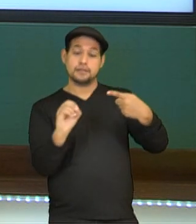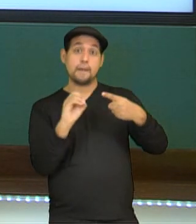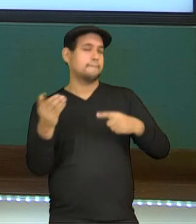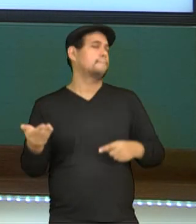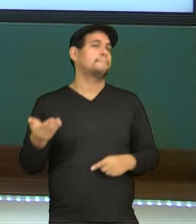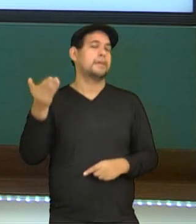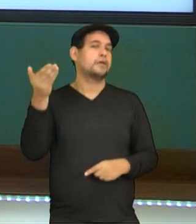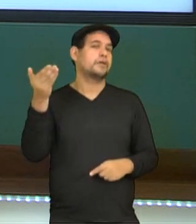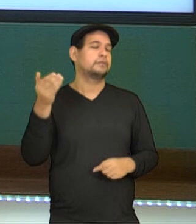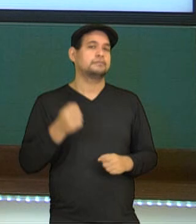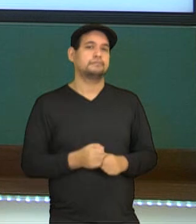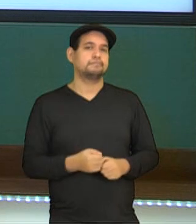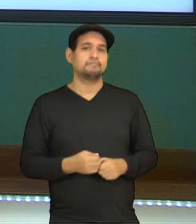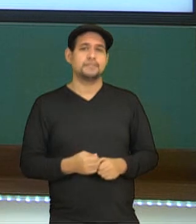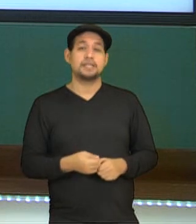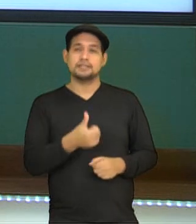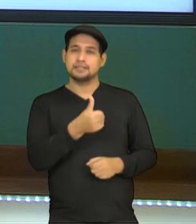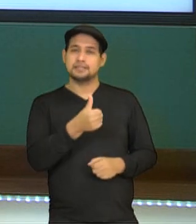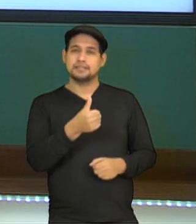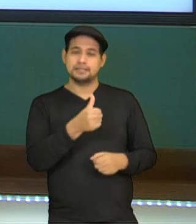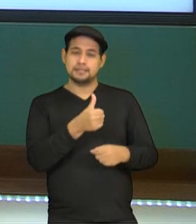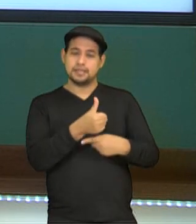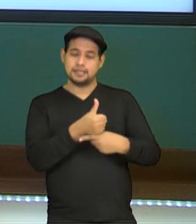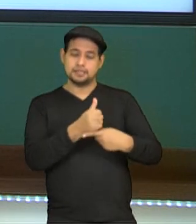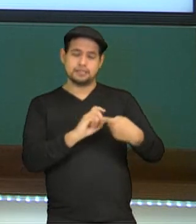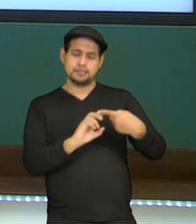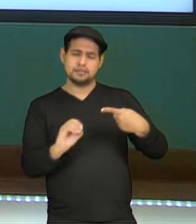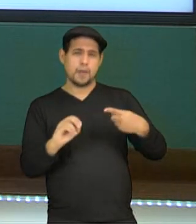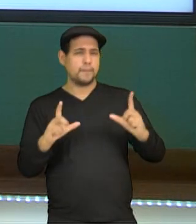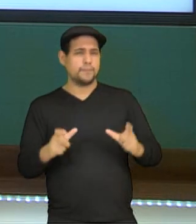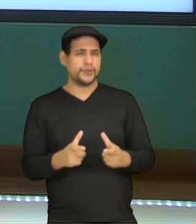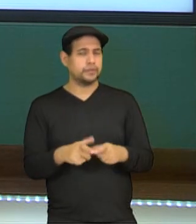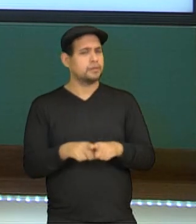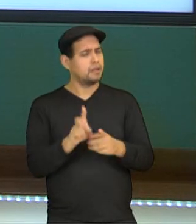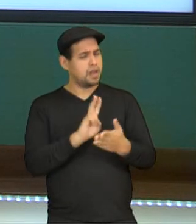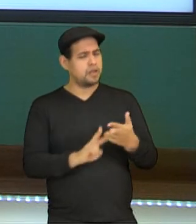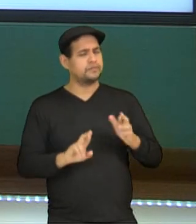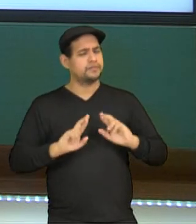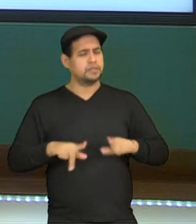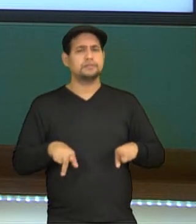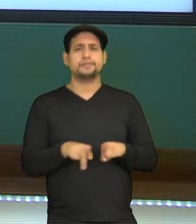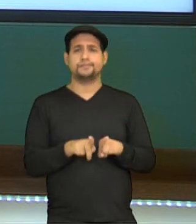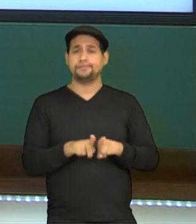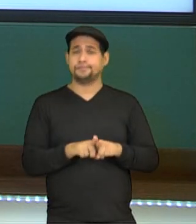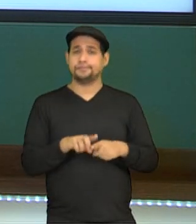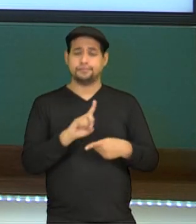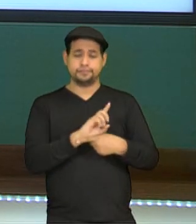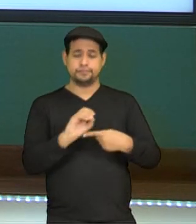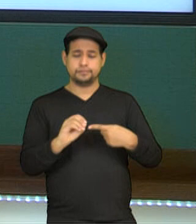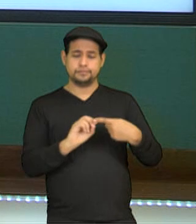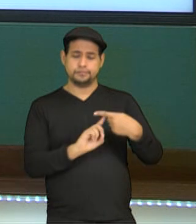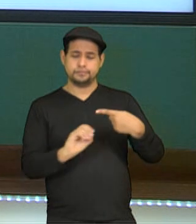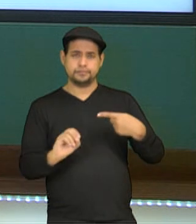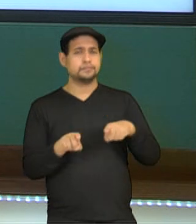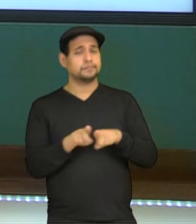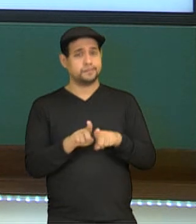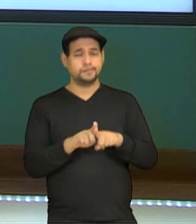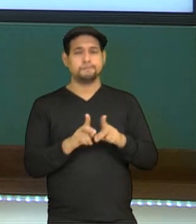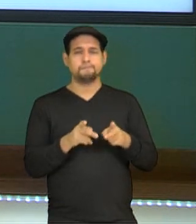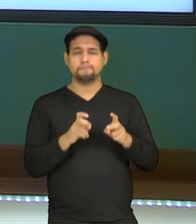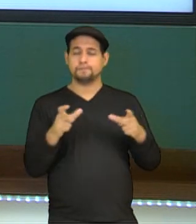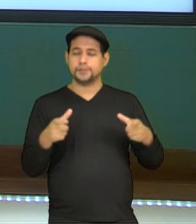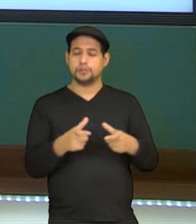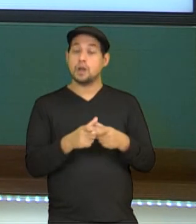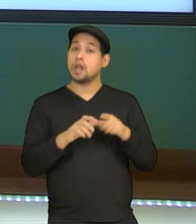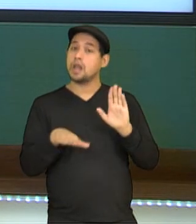maior do que 6 sobre 100, mas eu poderia ler ao contrário também. 6 sobre 100 é menor do que 15 sobre 100, tá bom?